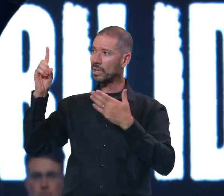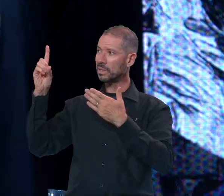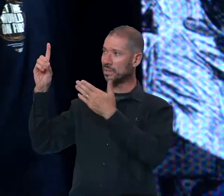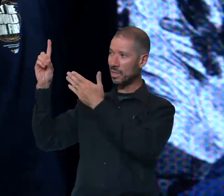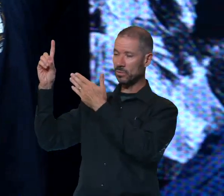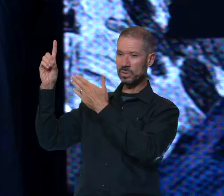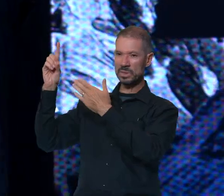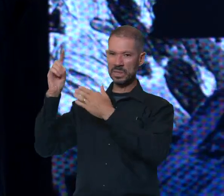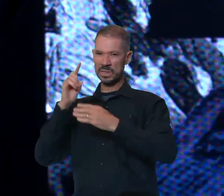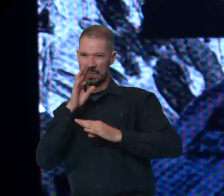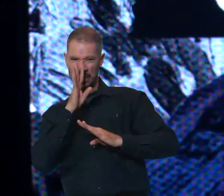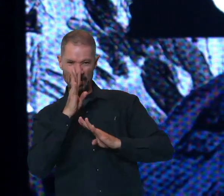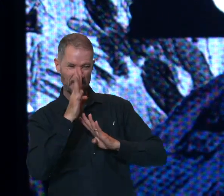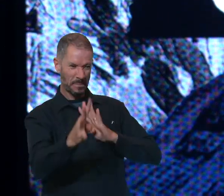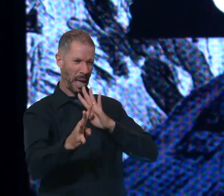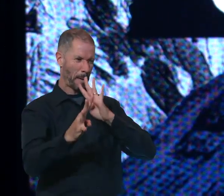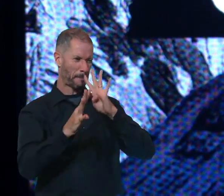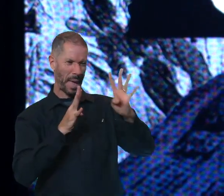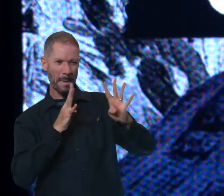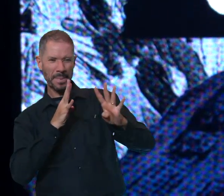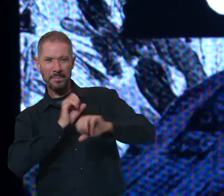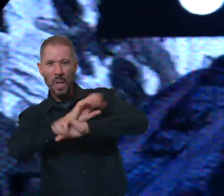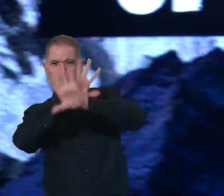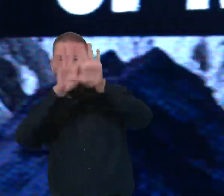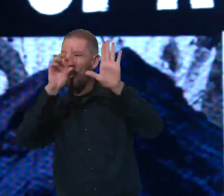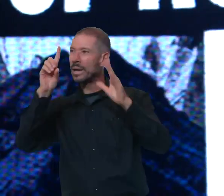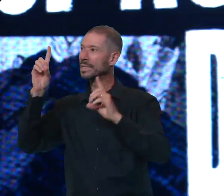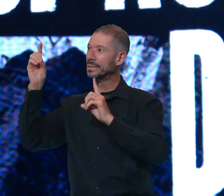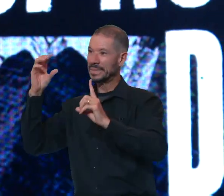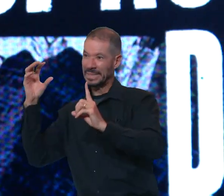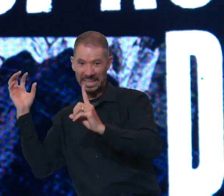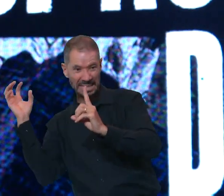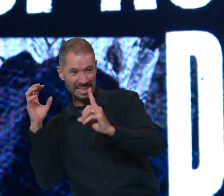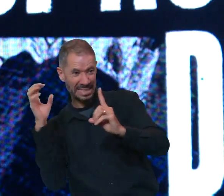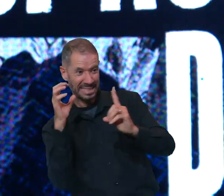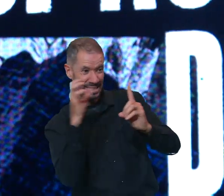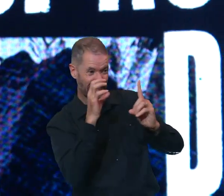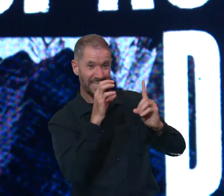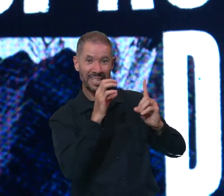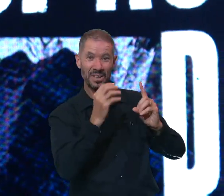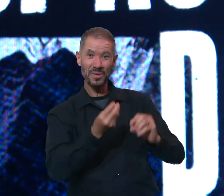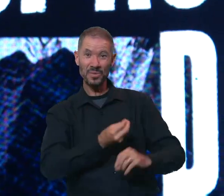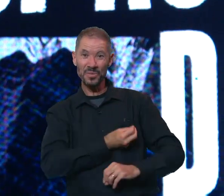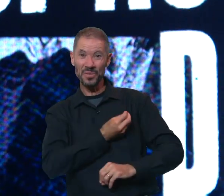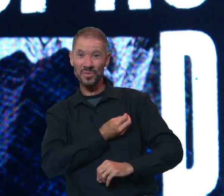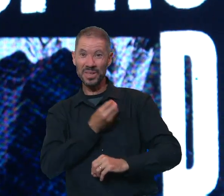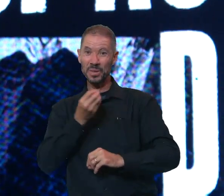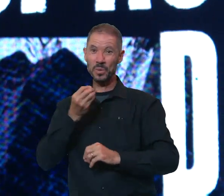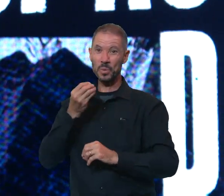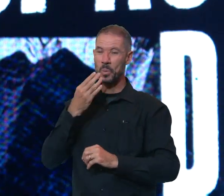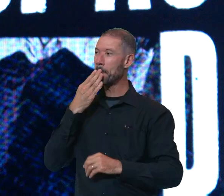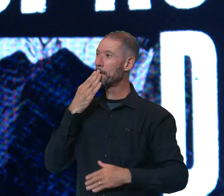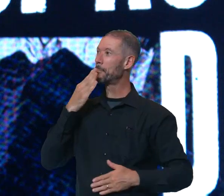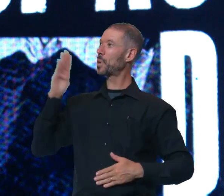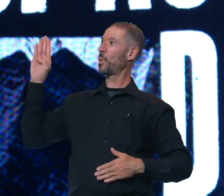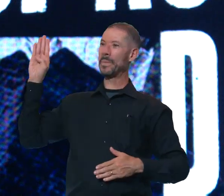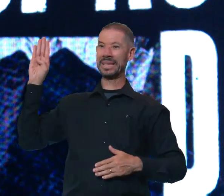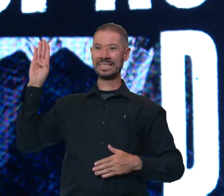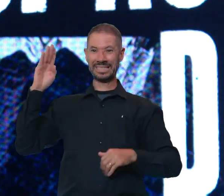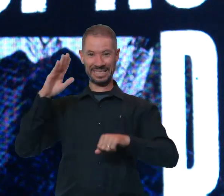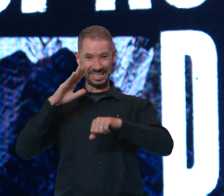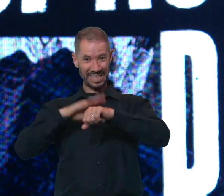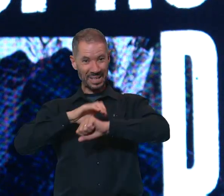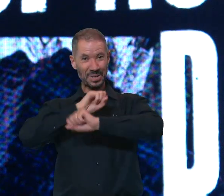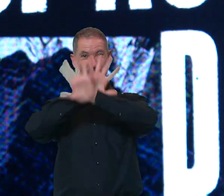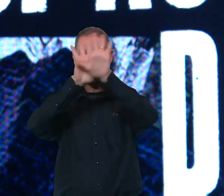te caluniando, meu irmão, glória a Deus. Se estão te perseguindo, meu irmão, você está vivendo promessas que a Bíblia diz que a gente ia viver.